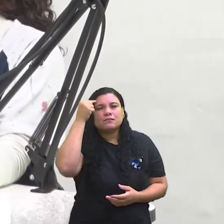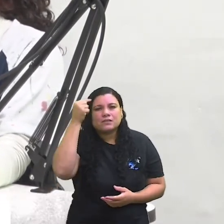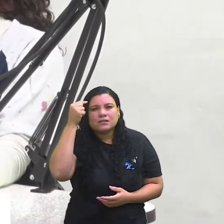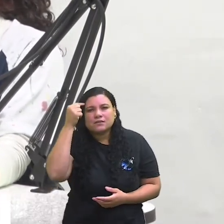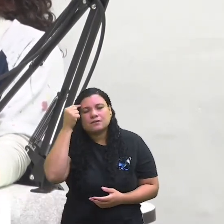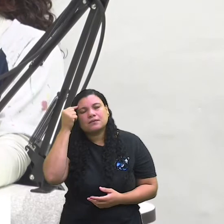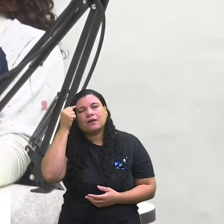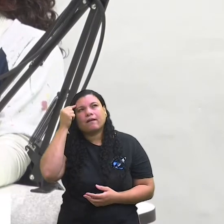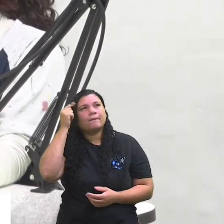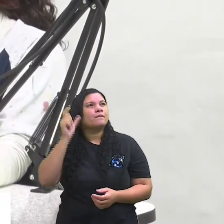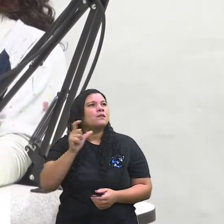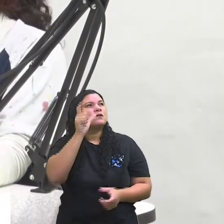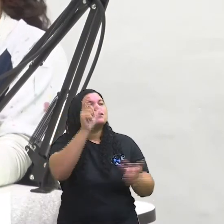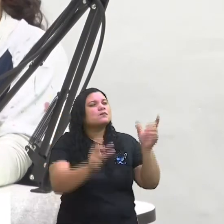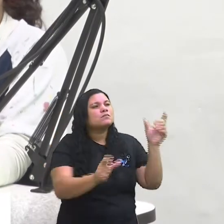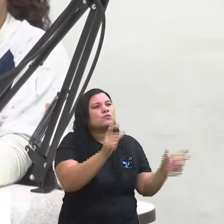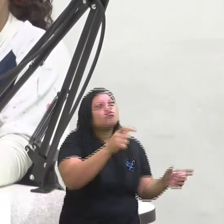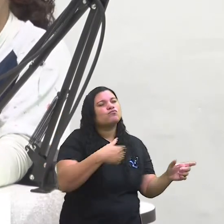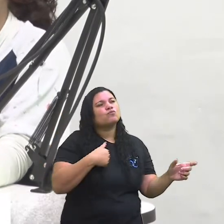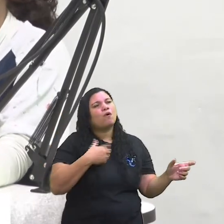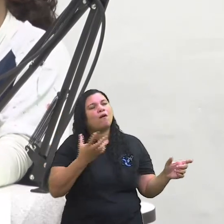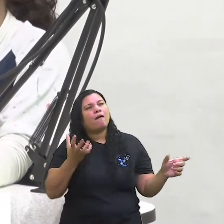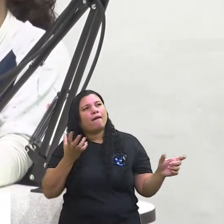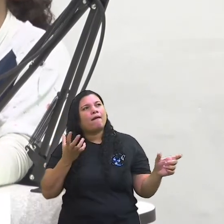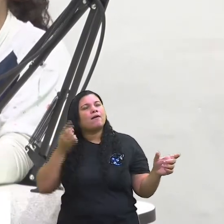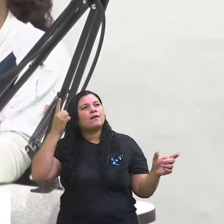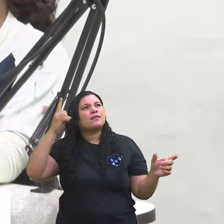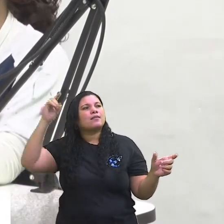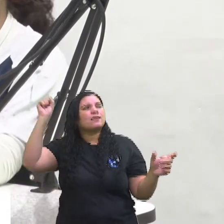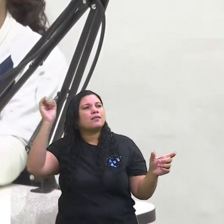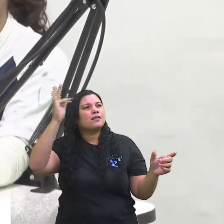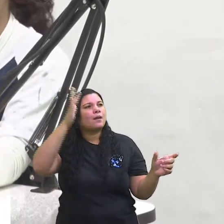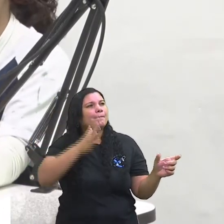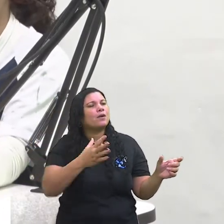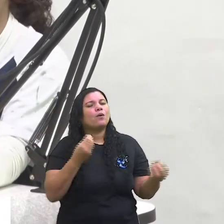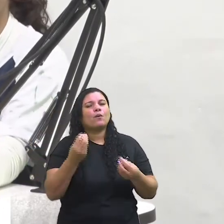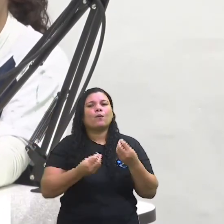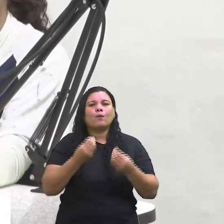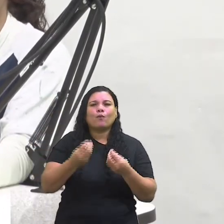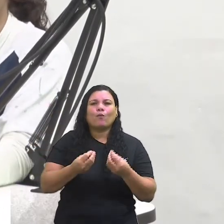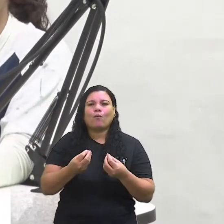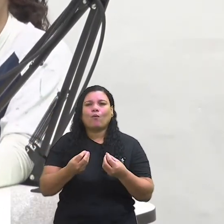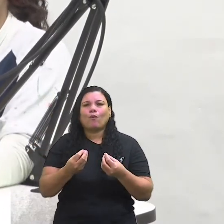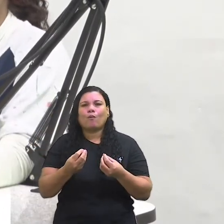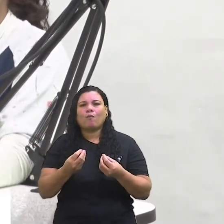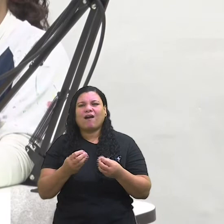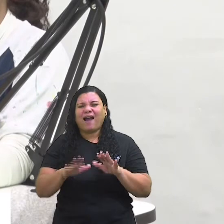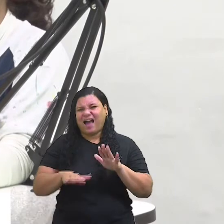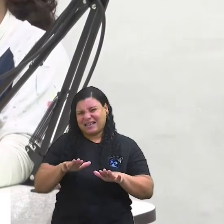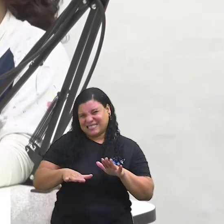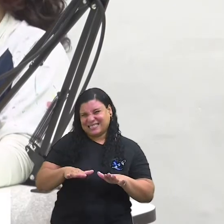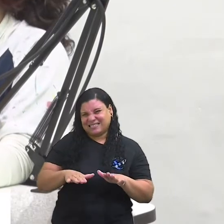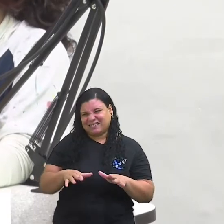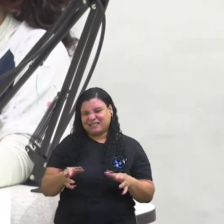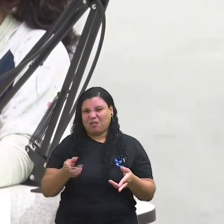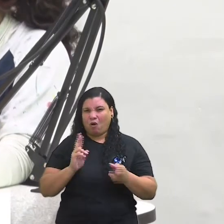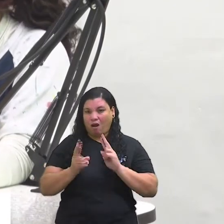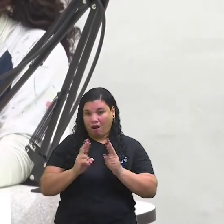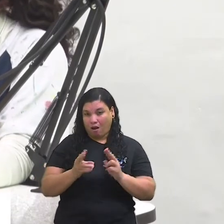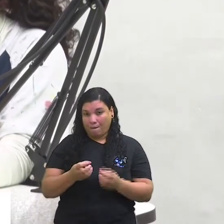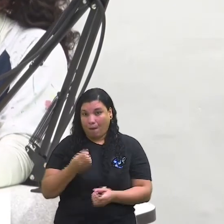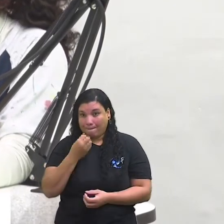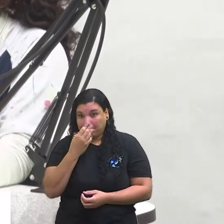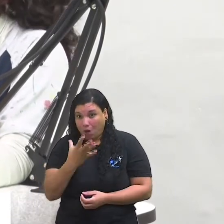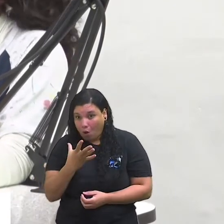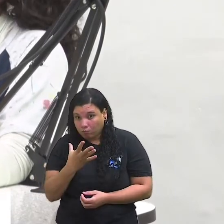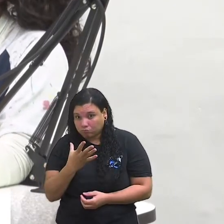alguma coisa. Você vai sim, saber, por mais o pior que seja o seu relacionamento com a pessoa, você vai ganhar uma